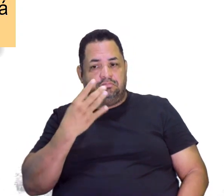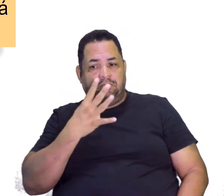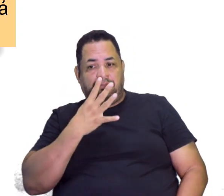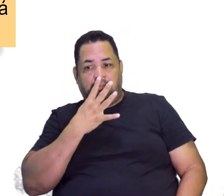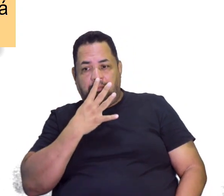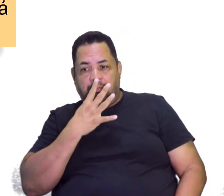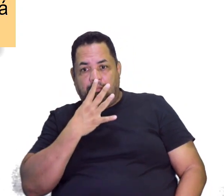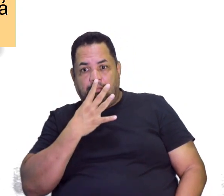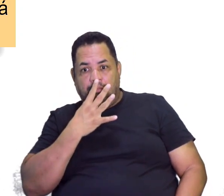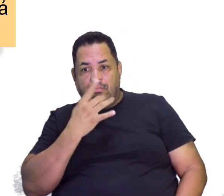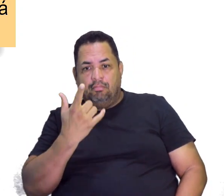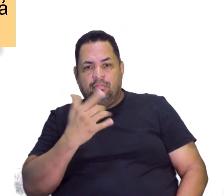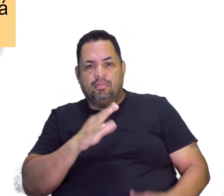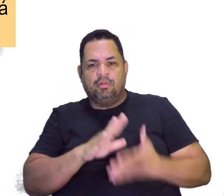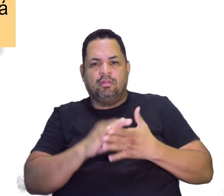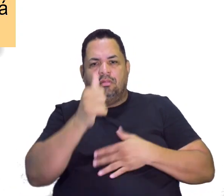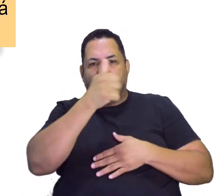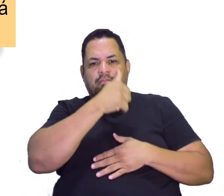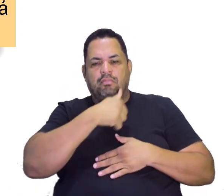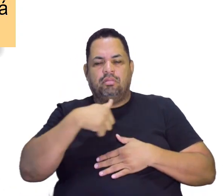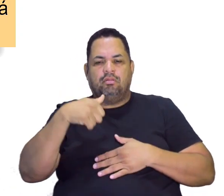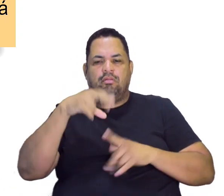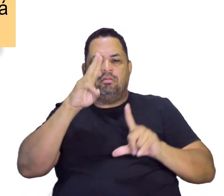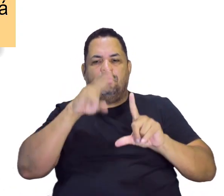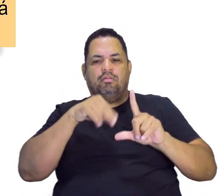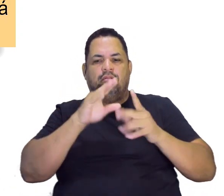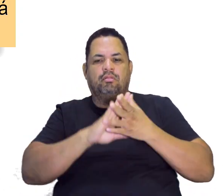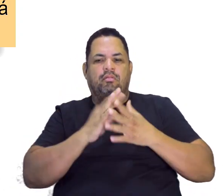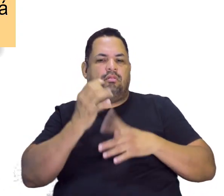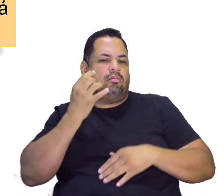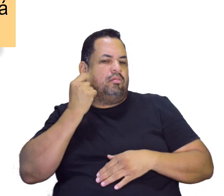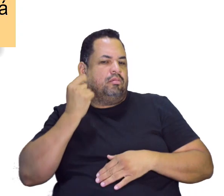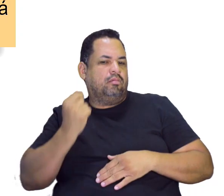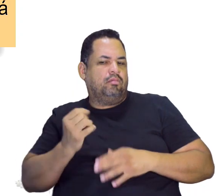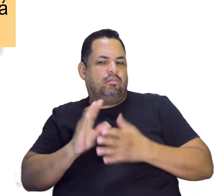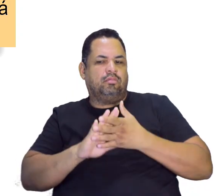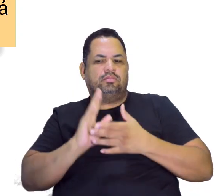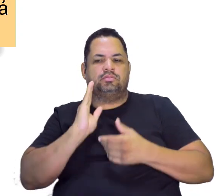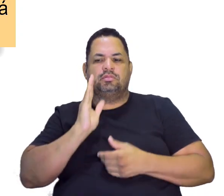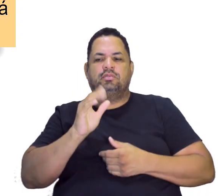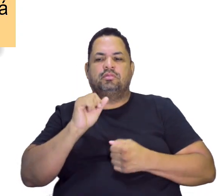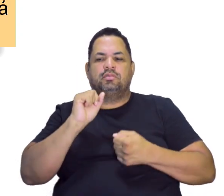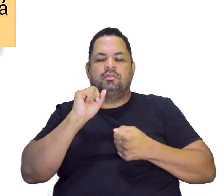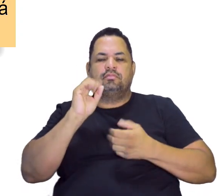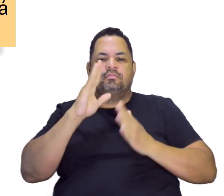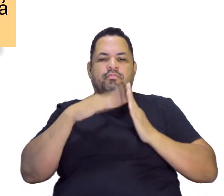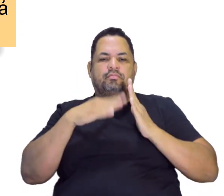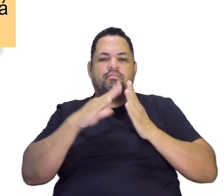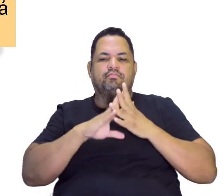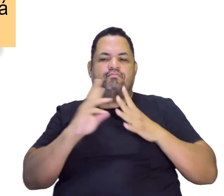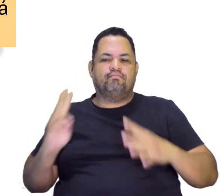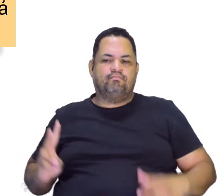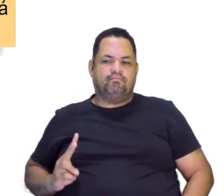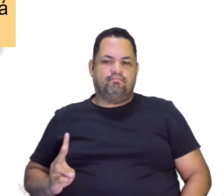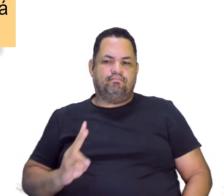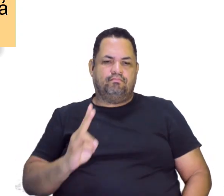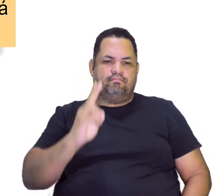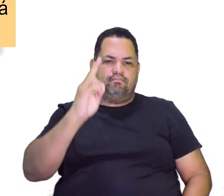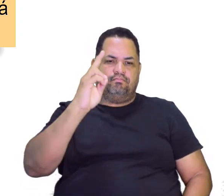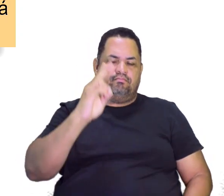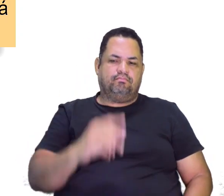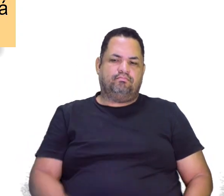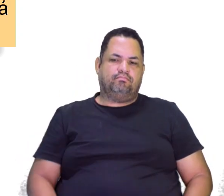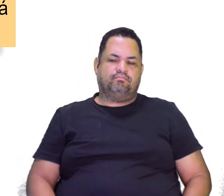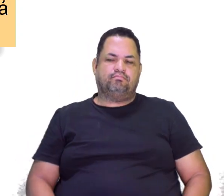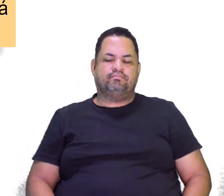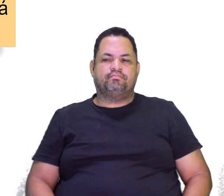ficou tão impressionado que disse que era o melhor quadro que Tacila já havia feito ele valorizou